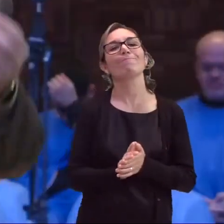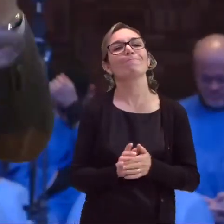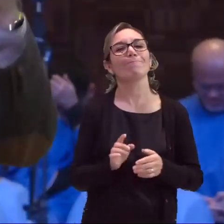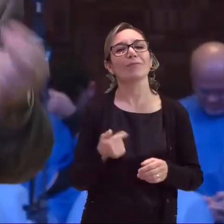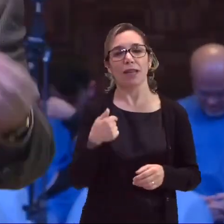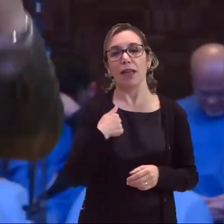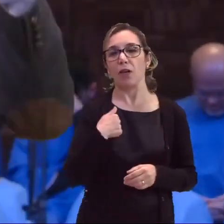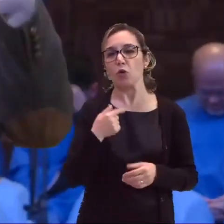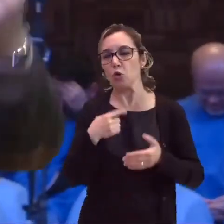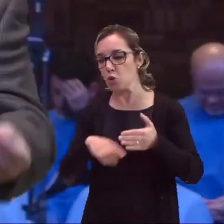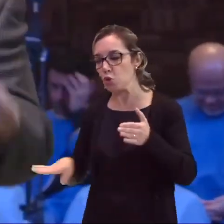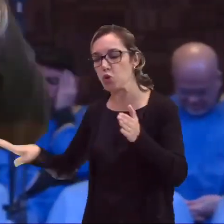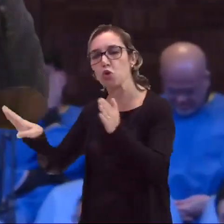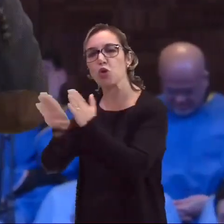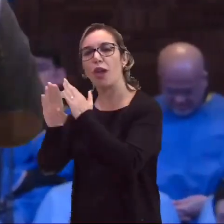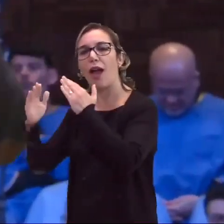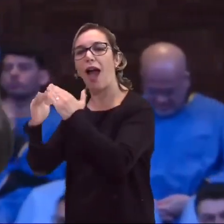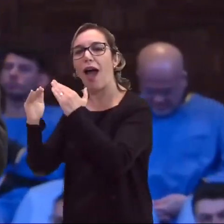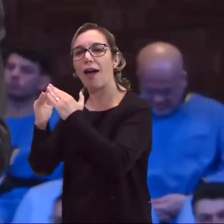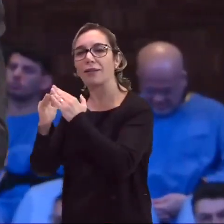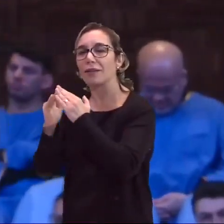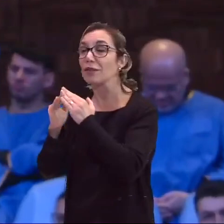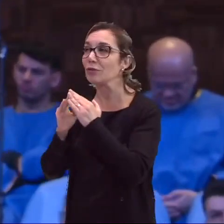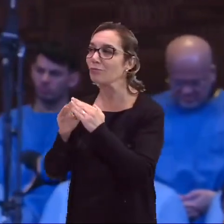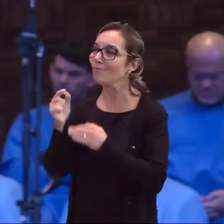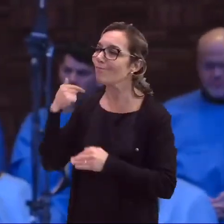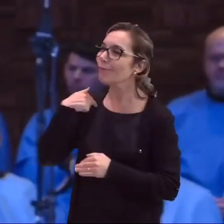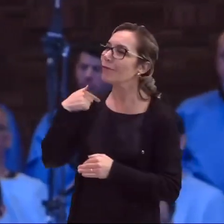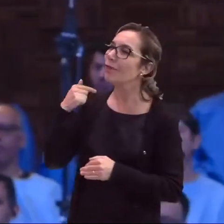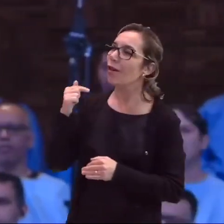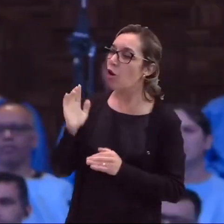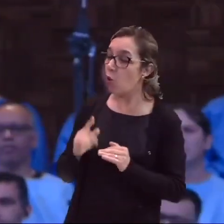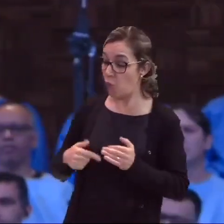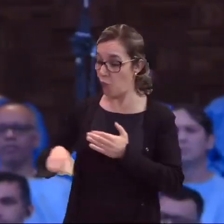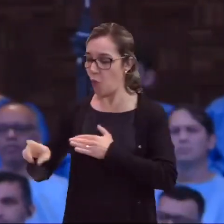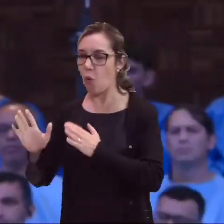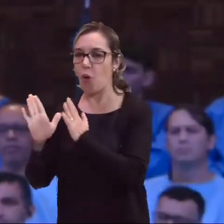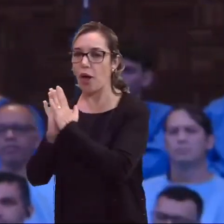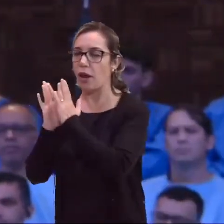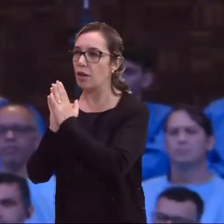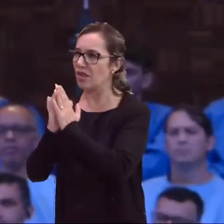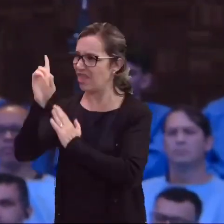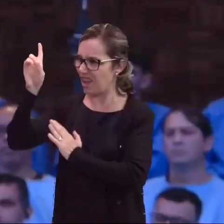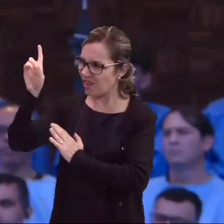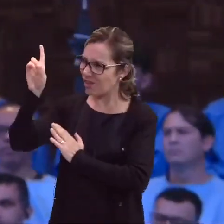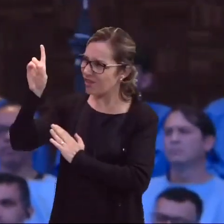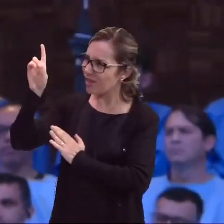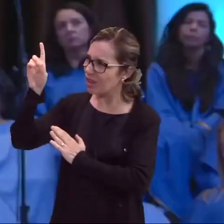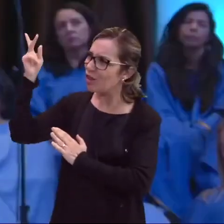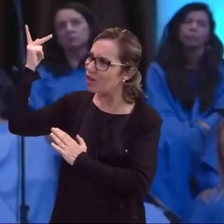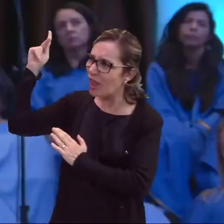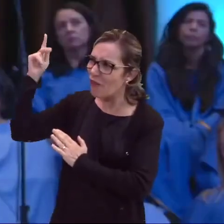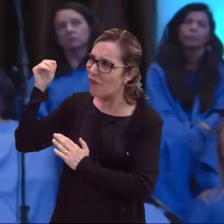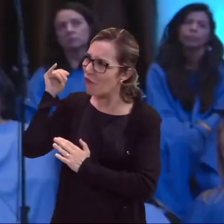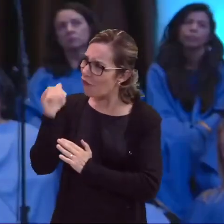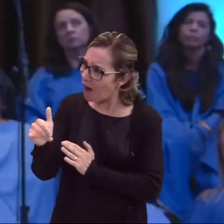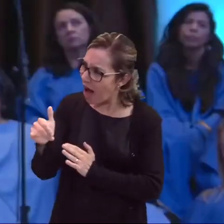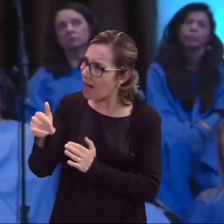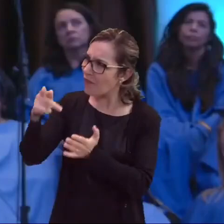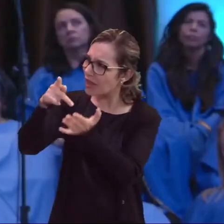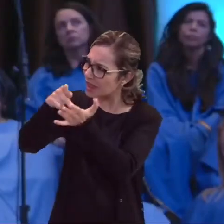disse Deus pode falar com ser humano eu quero conhecer esse Deus que Oi